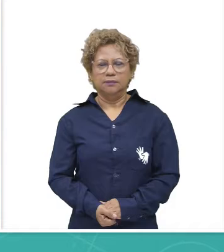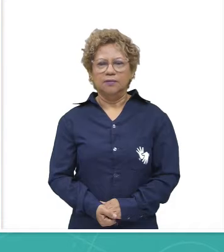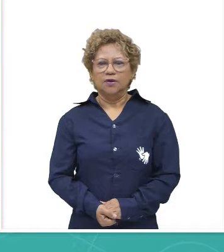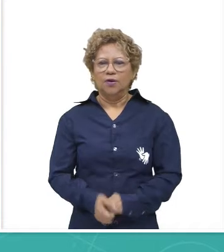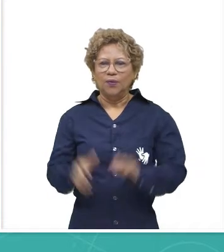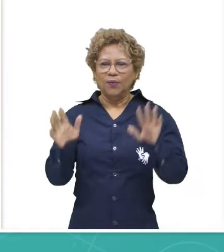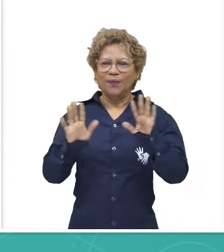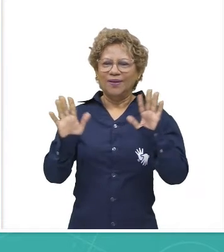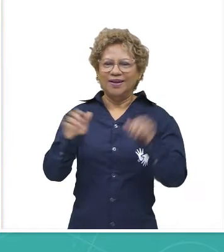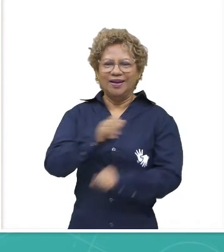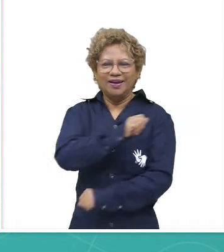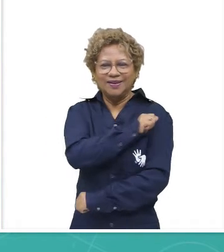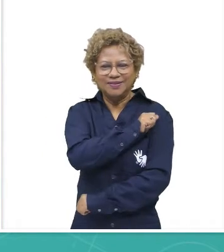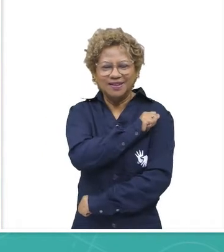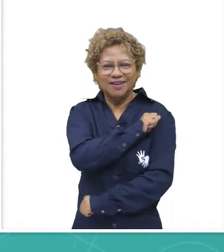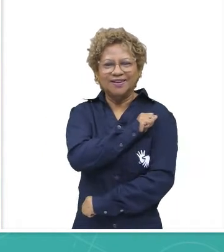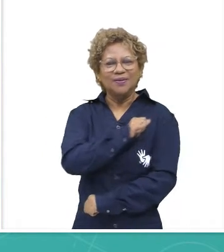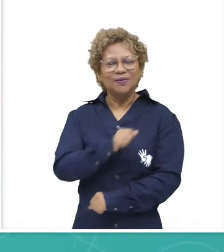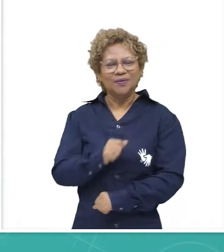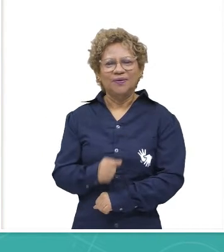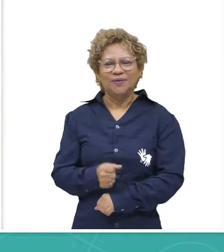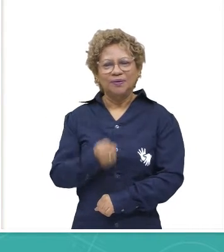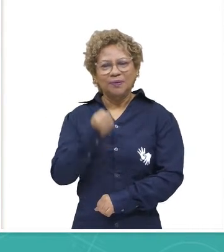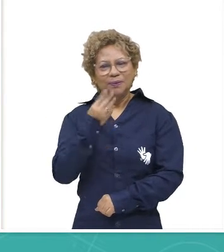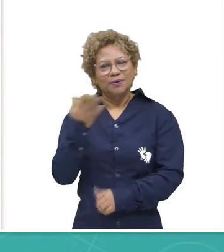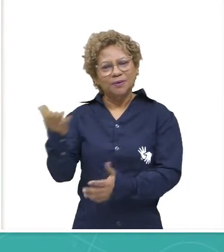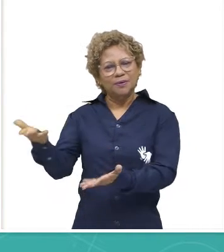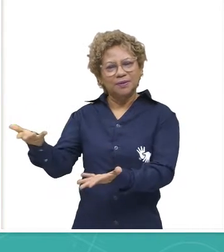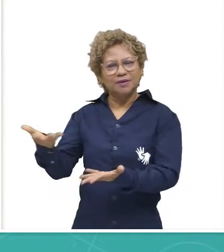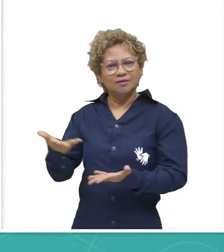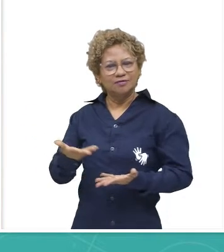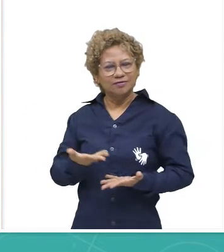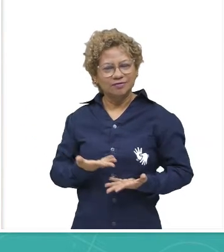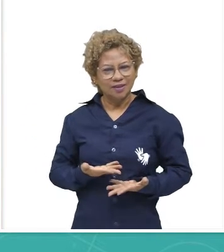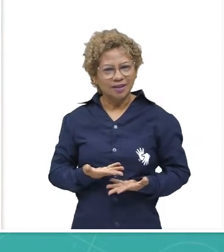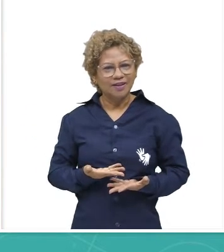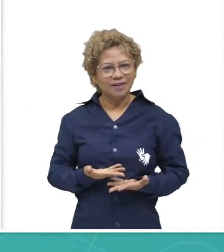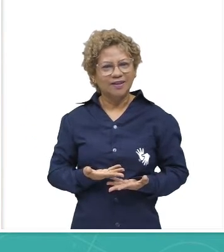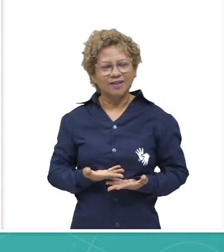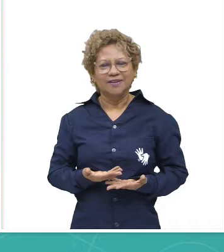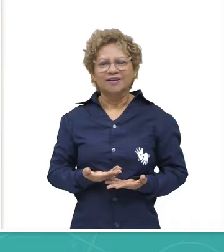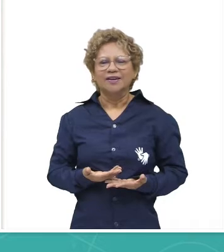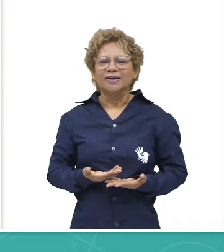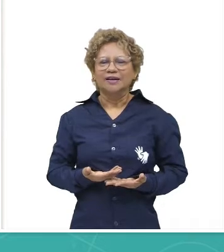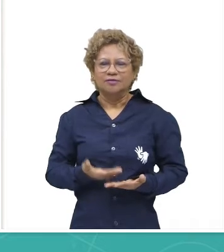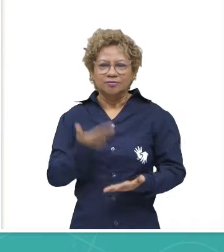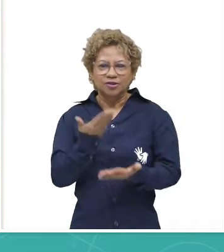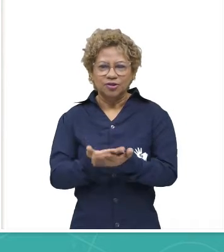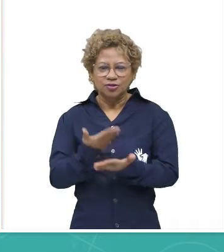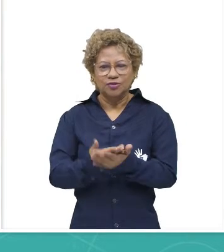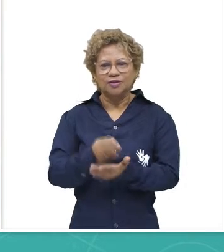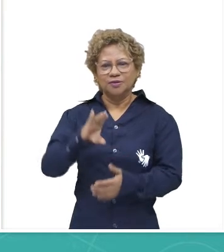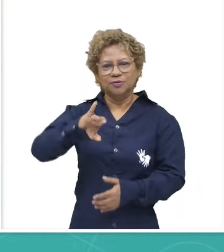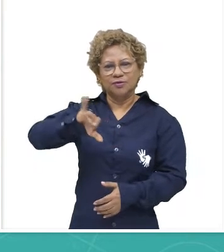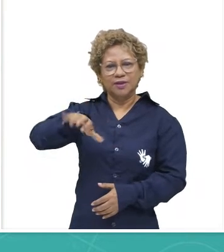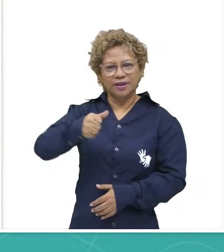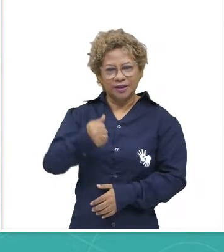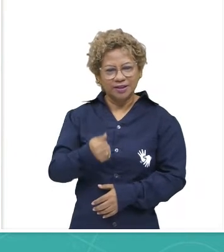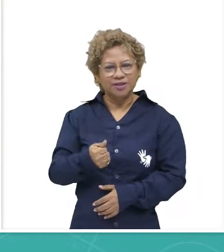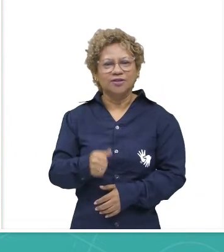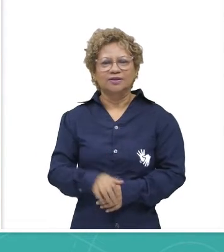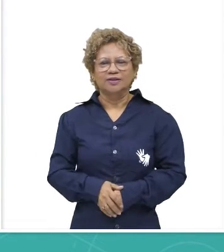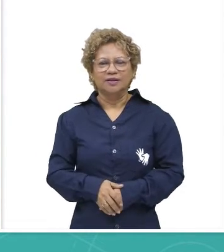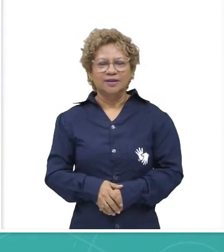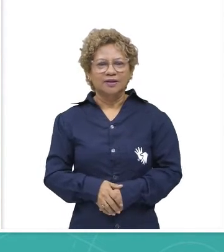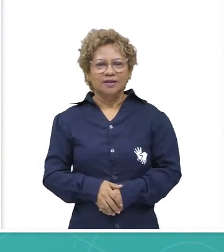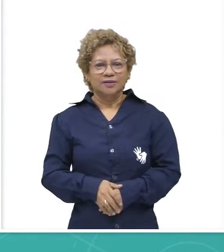Olá, alunos e alunas, sejam muito bem-vindos da quinta etapa da Educação de Jovens e Adultos. Eu sou a professora